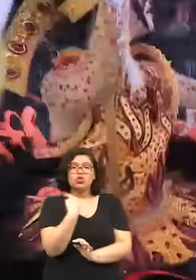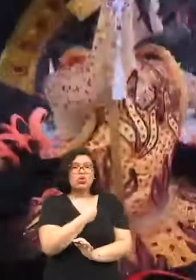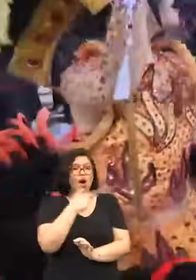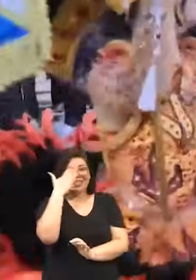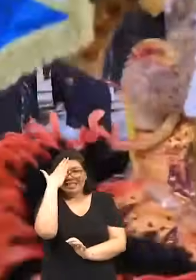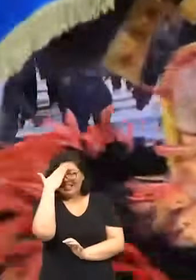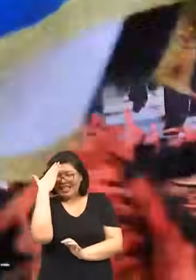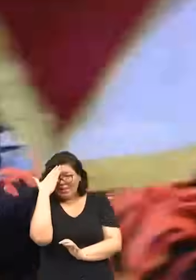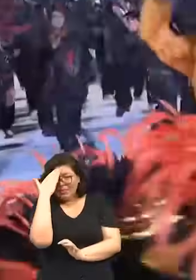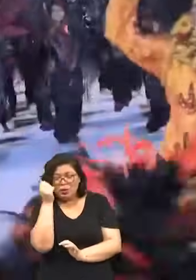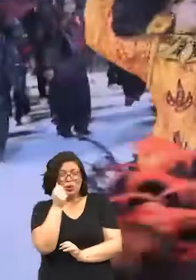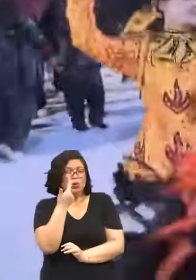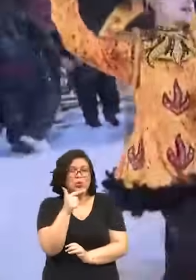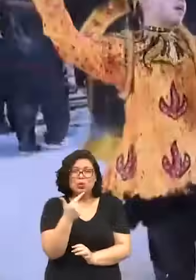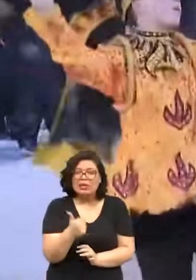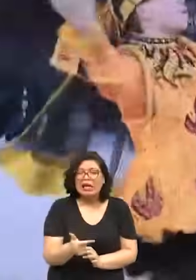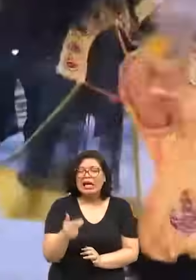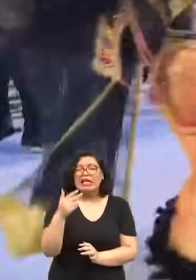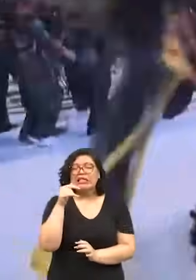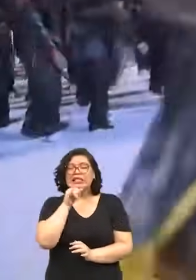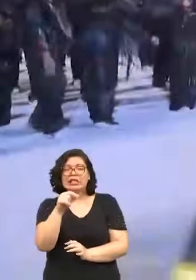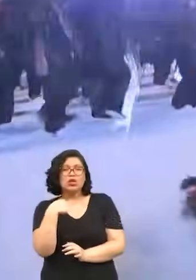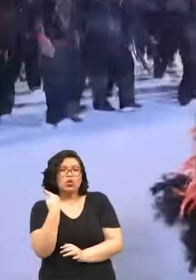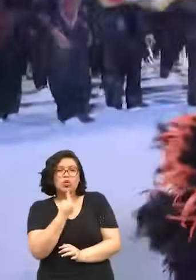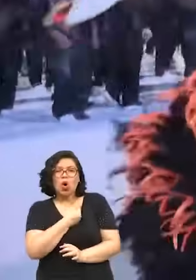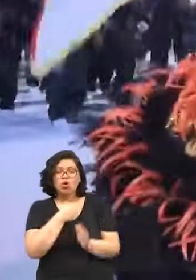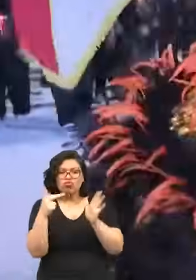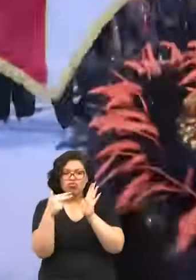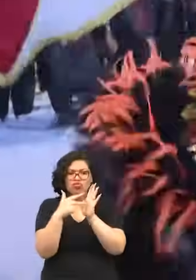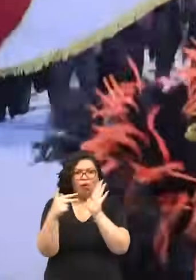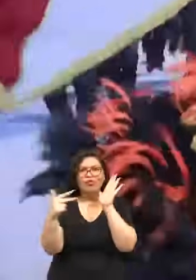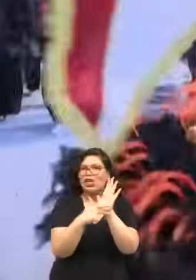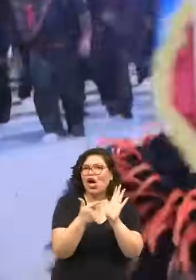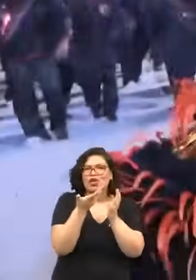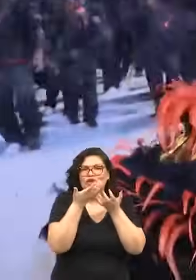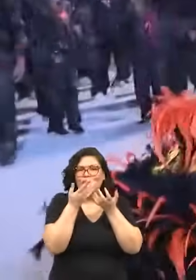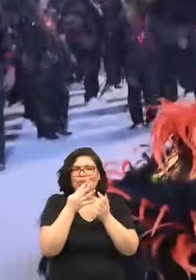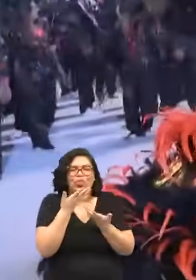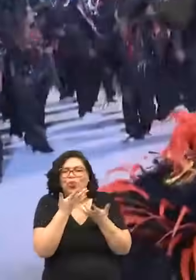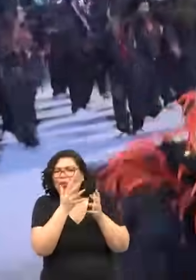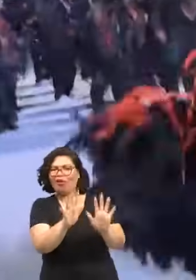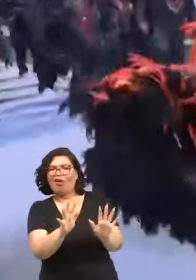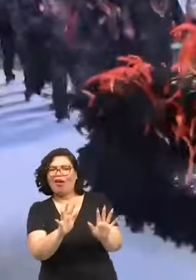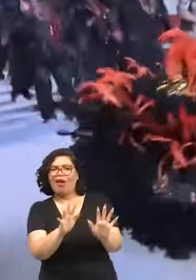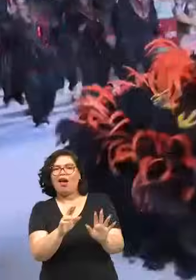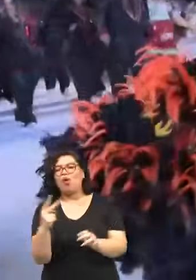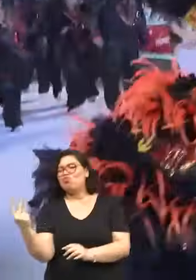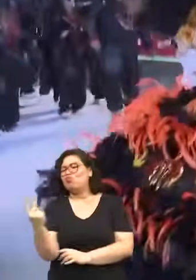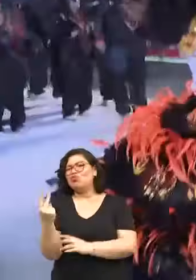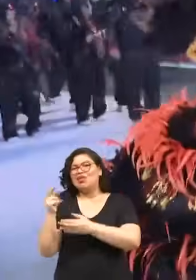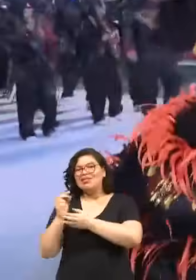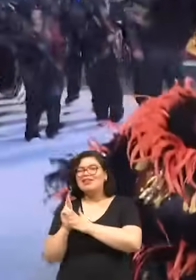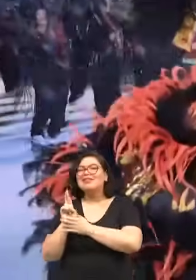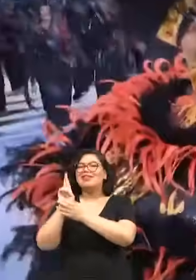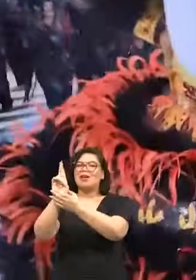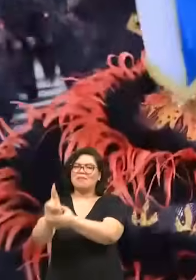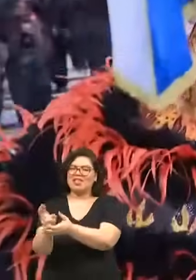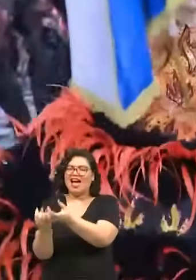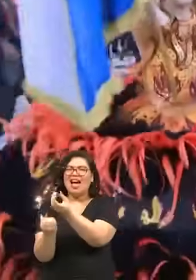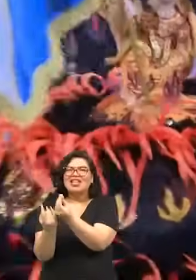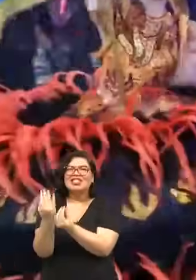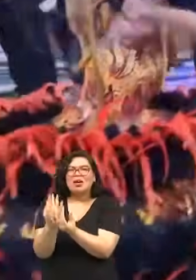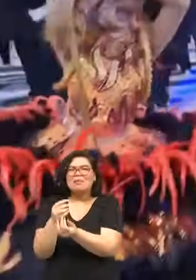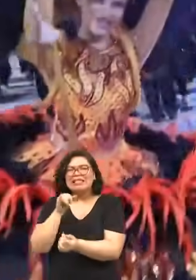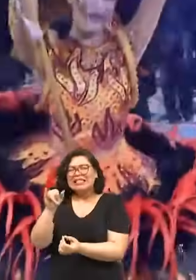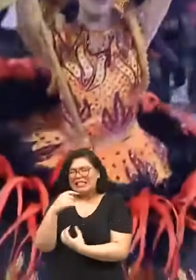não queremos conhecer, saber o novo, então eles estão ali representando a chama, né? Então, se houver um